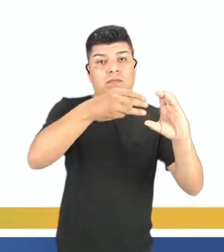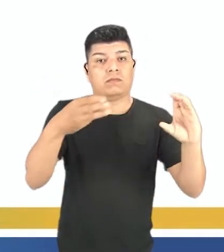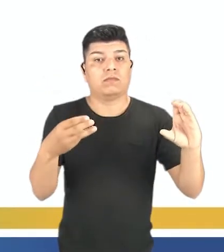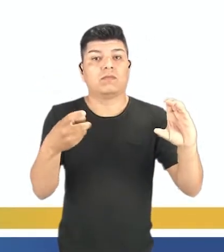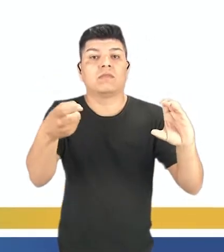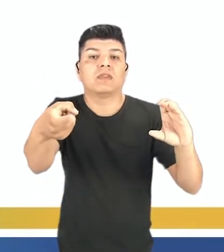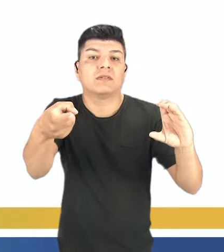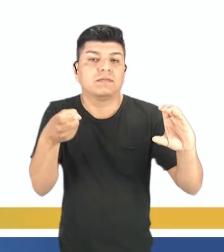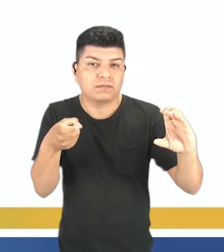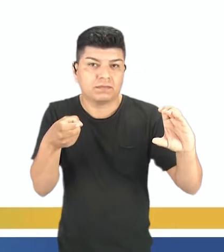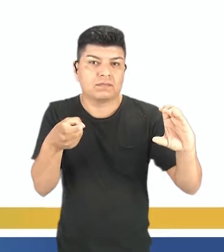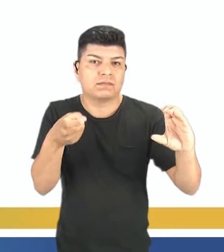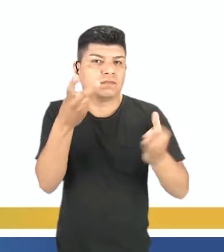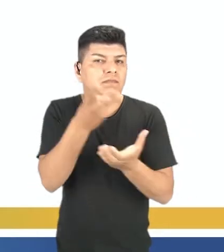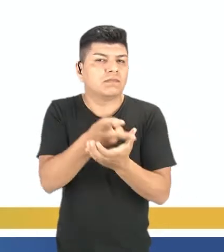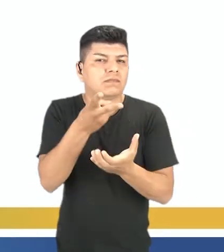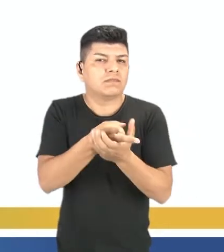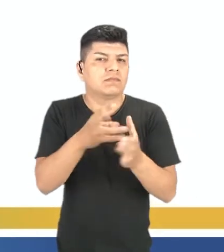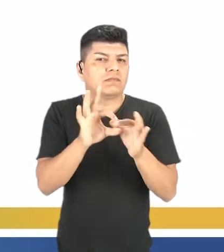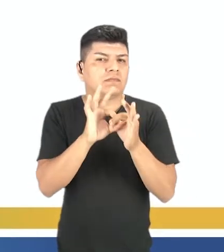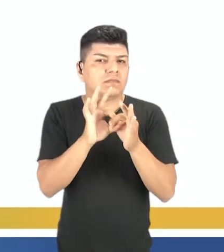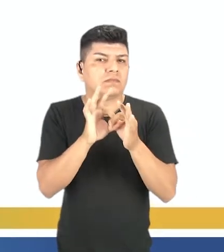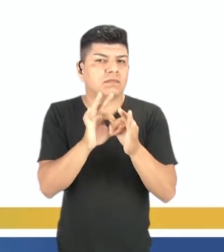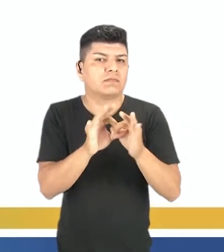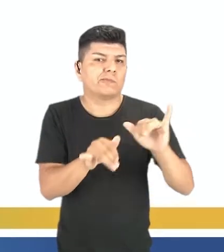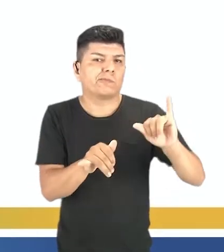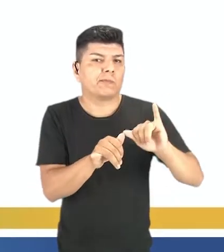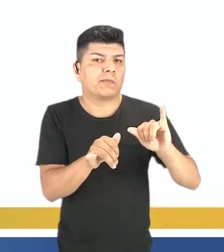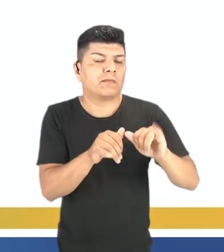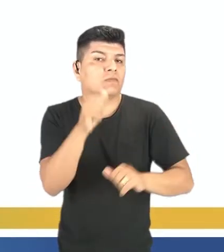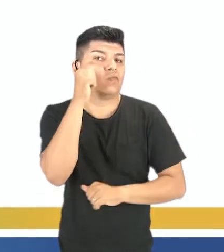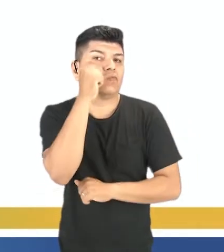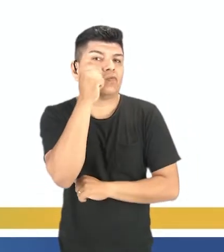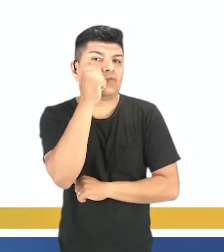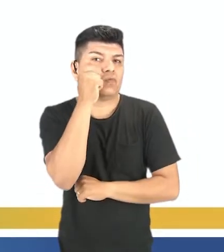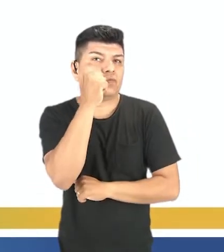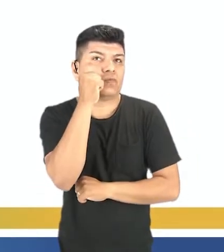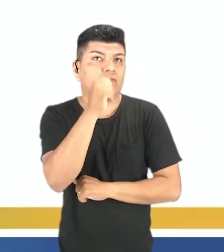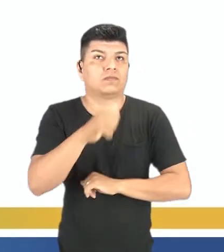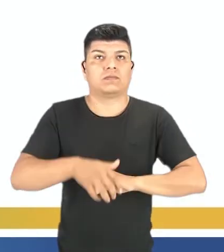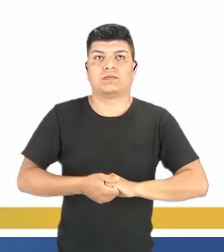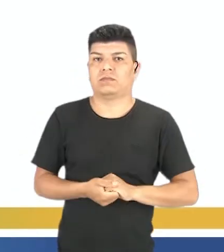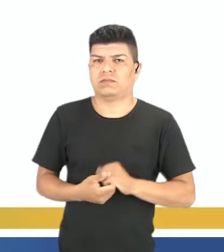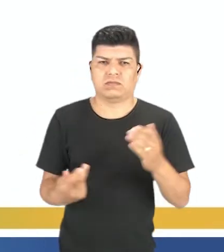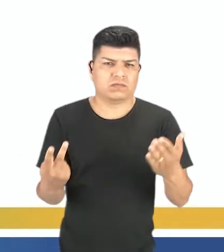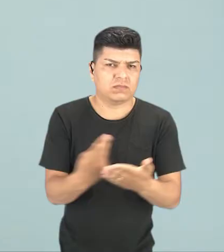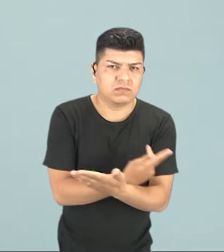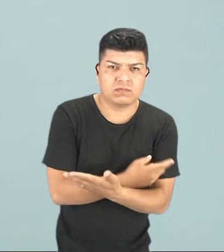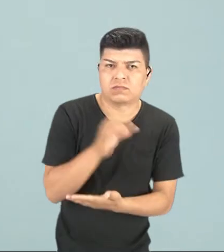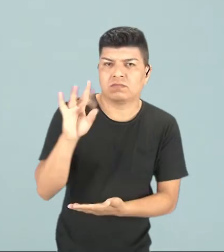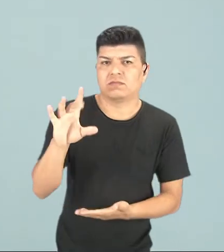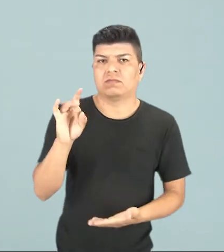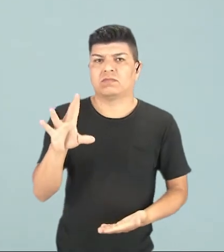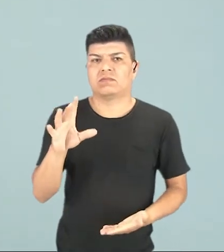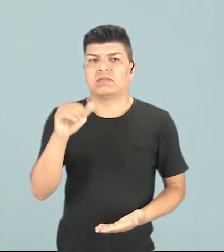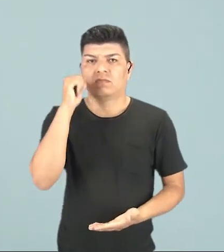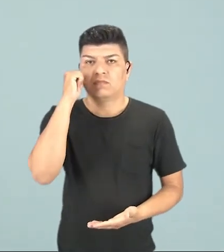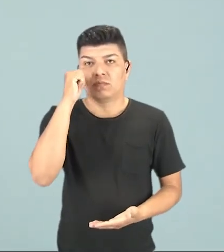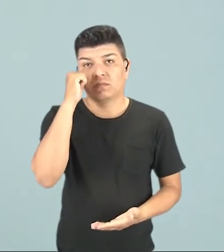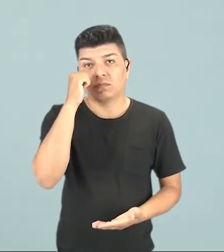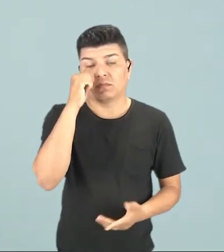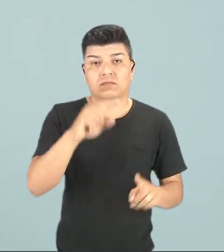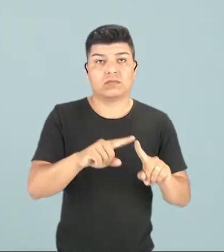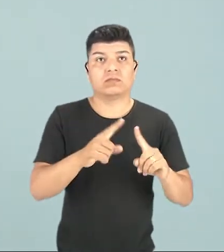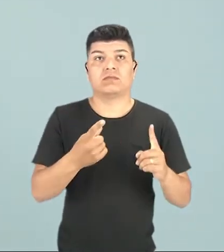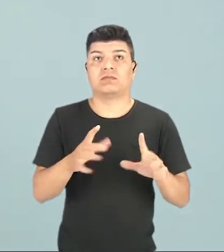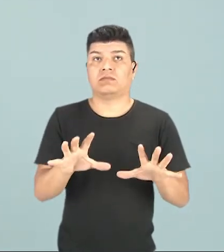essa herança é sempre relacionada ao sexo feminino, né? Não que vai acontecer só em mulheres, mas ela